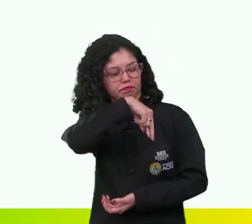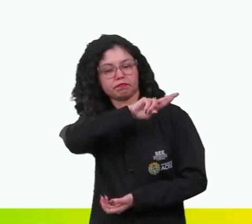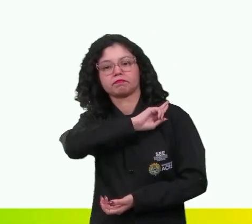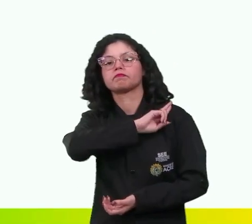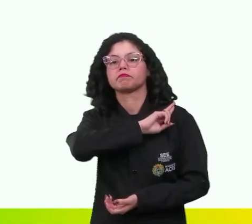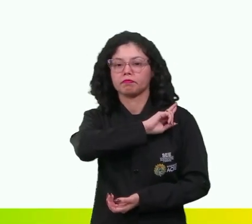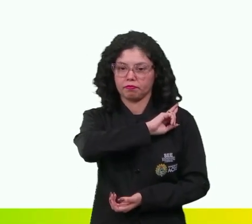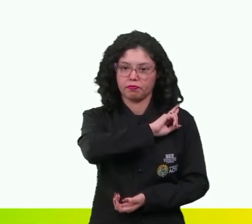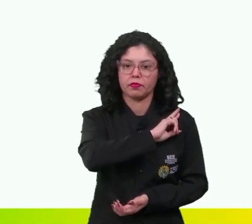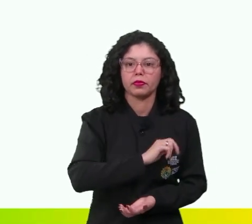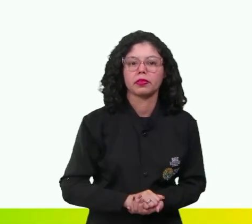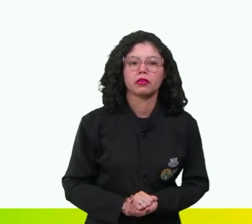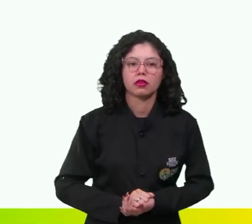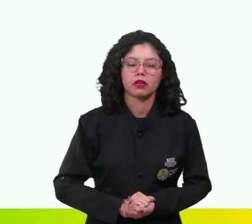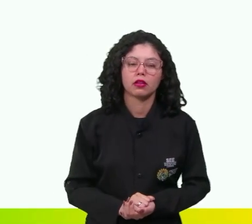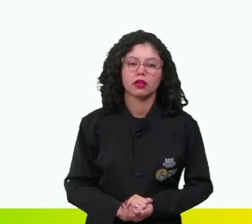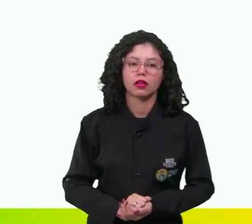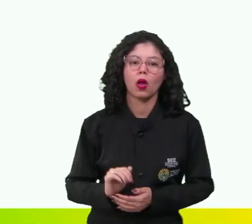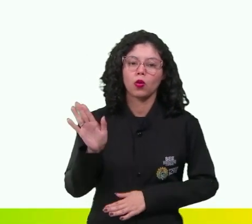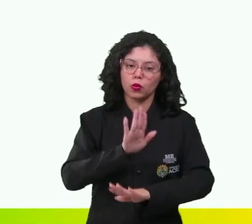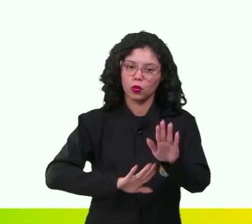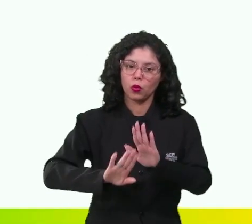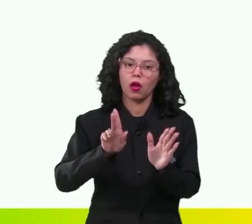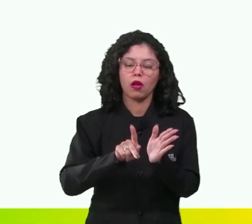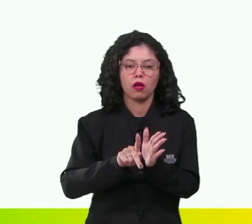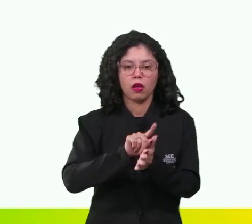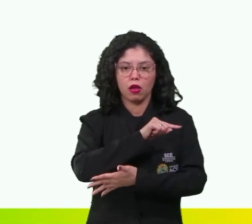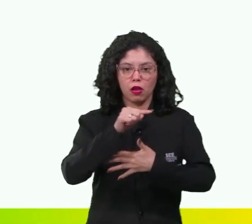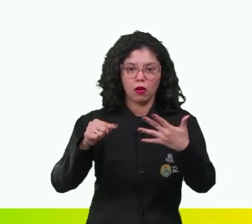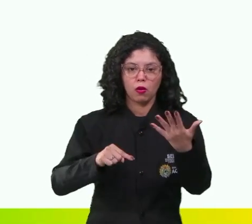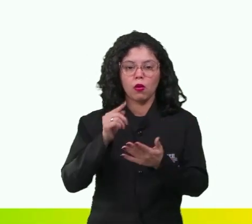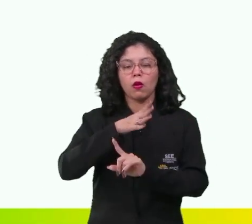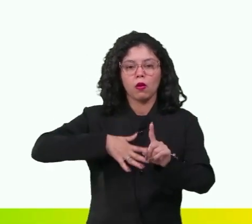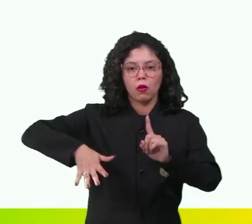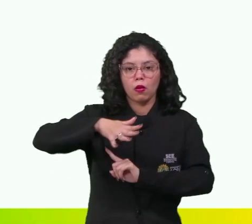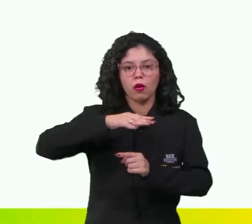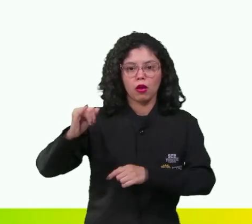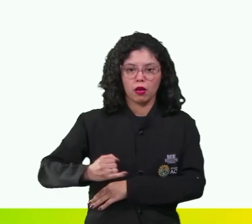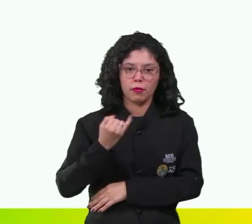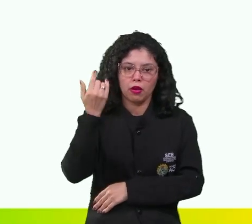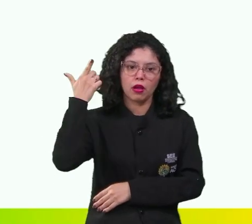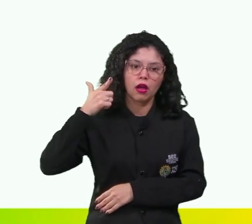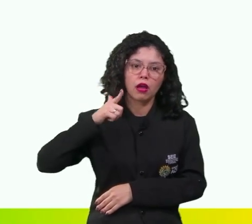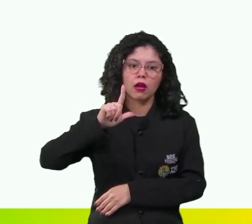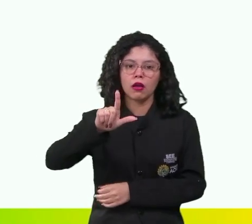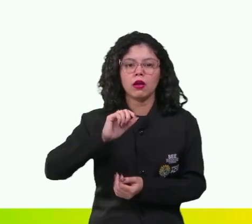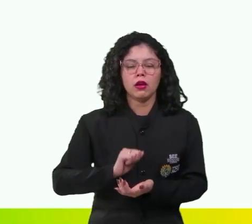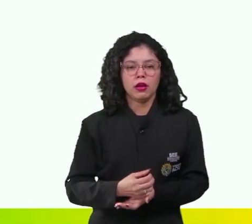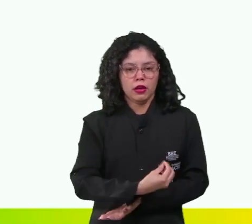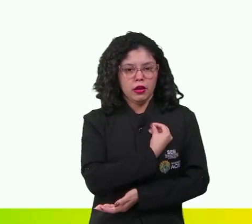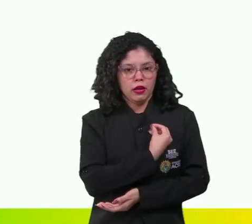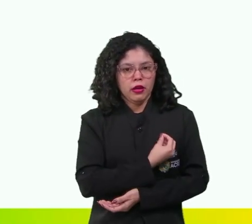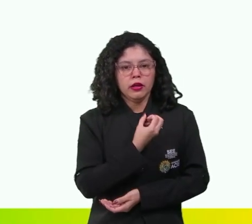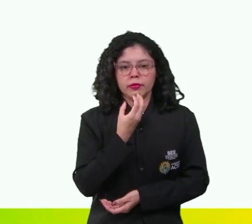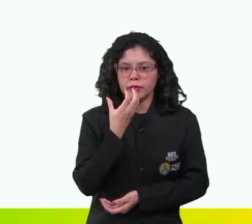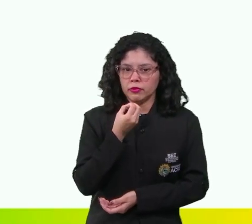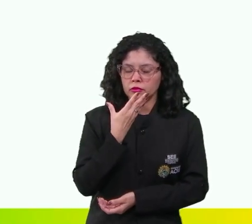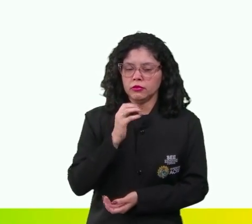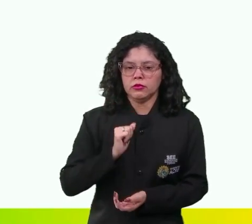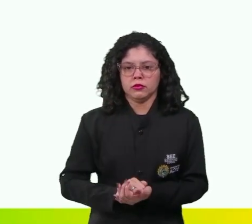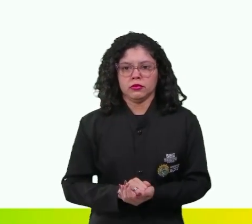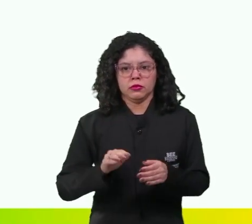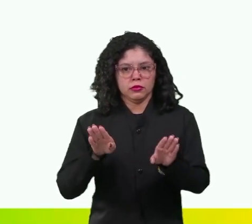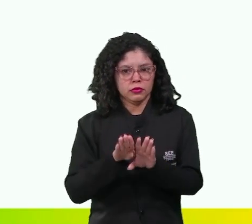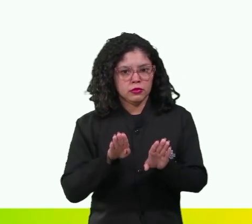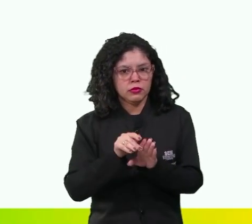responsabilidade. A preservação dos recursos naturais é fundamental para garantir a sobrevivência e